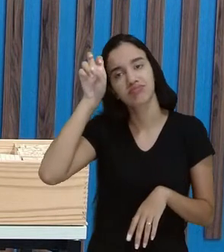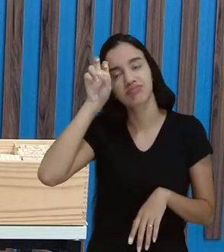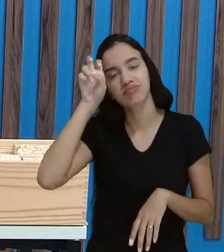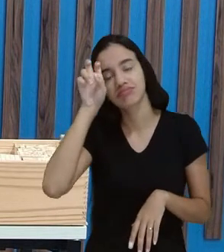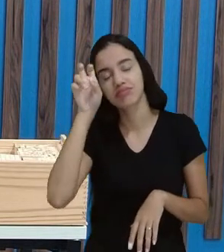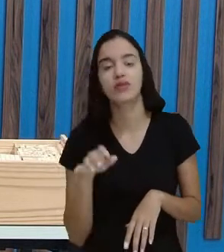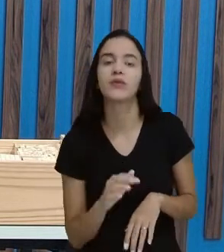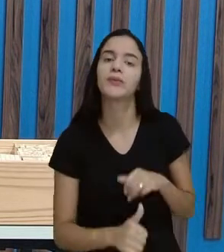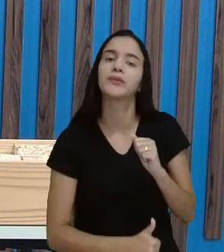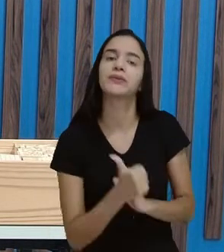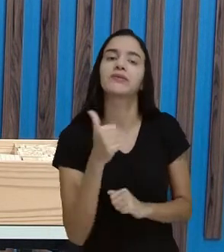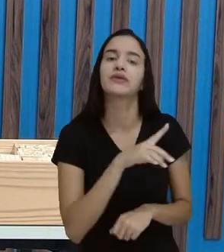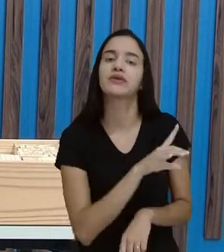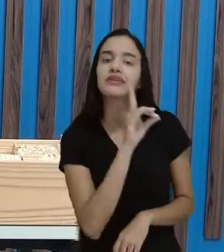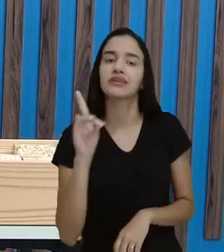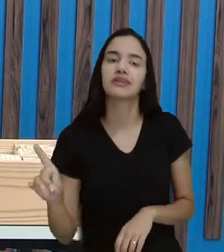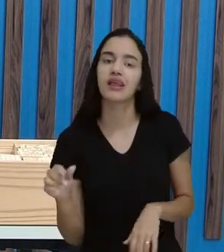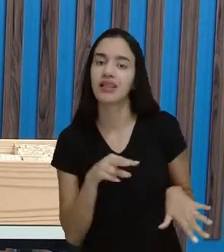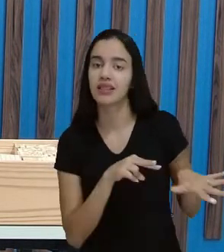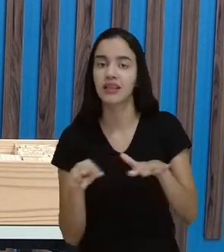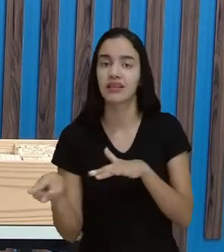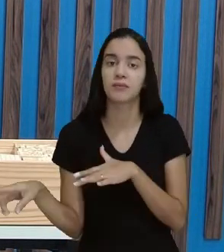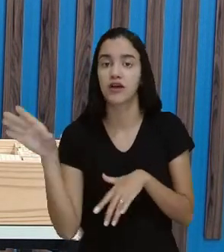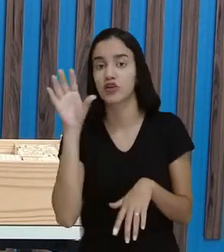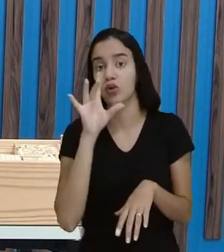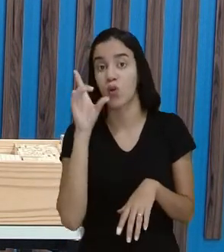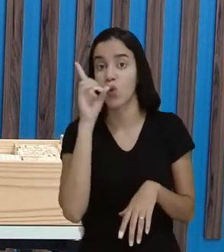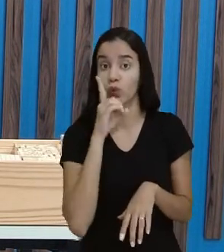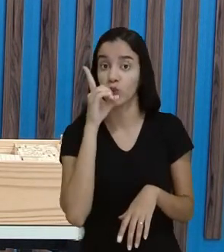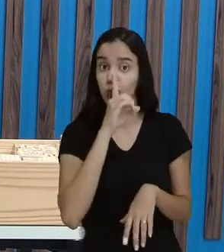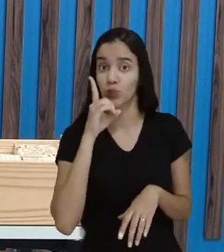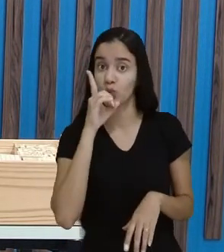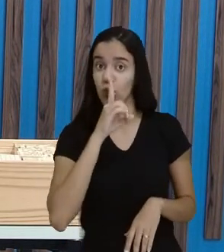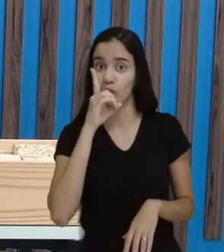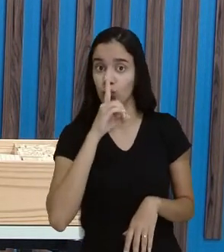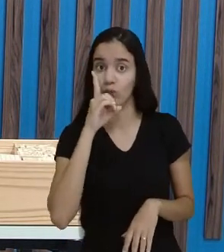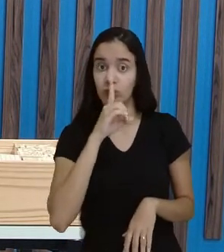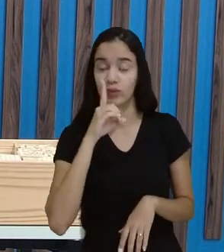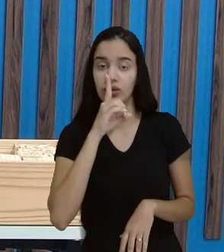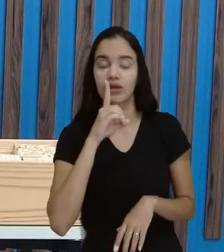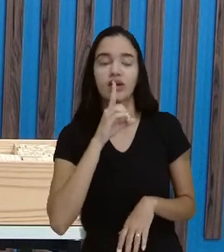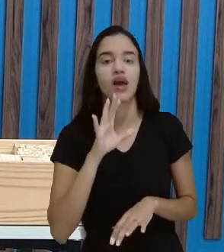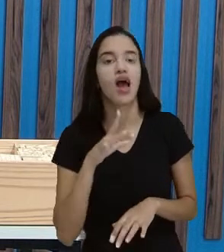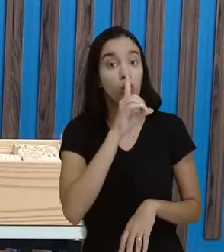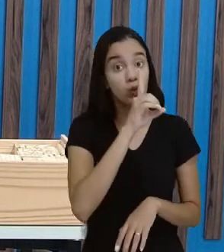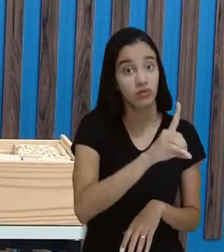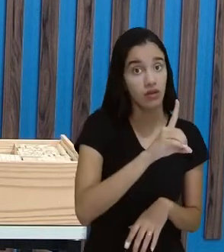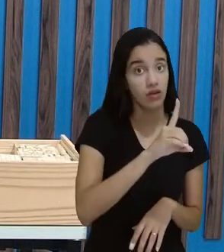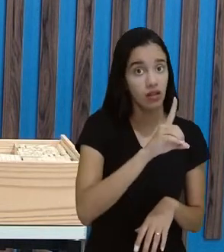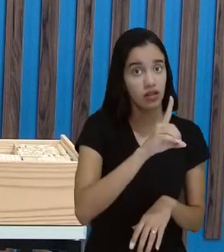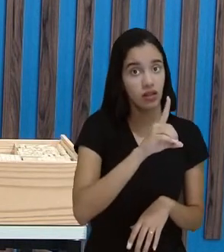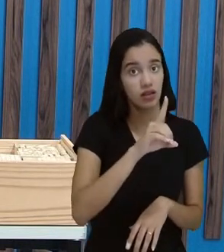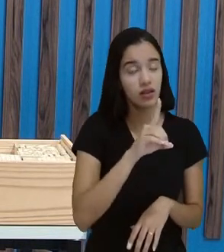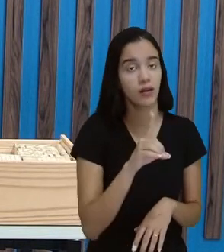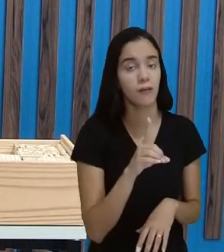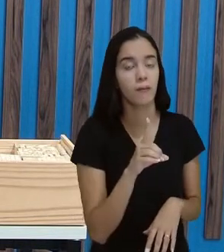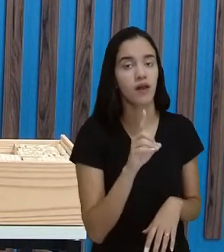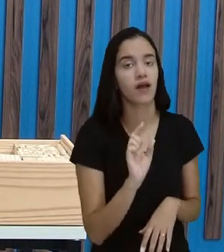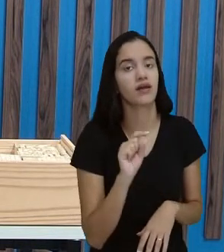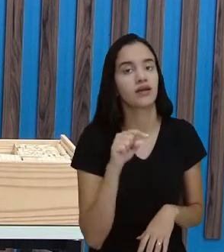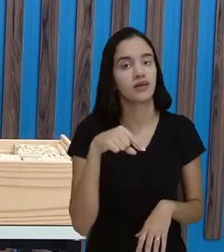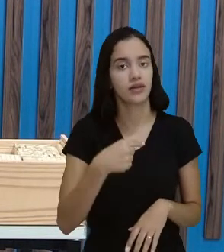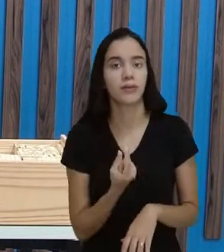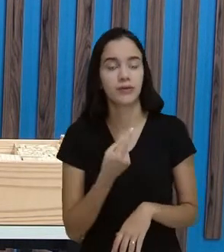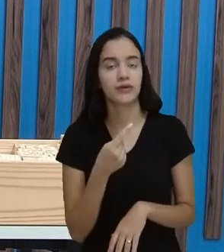primeiro dia da semana, qual é? O domingo. Domingo. Aí eu coloquei o D. Aí em seguida eu